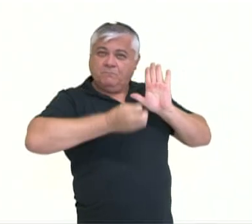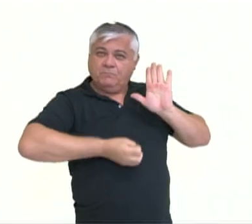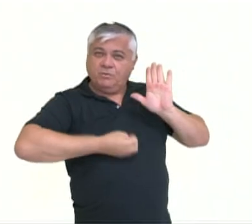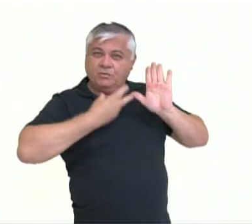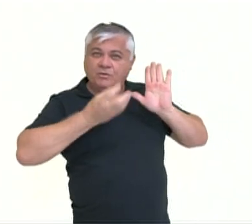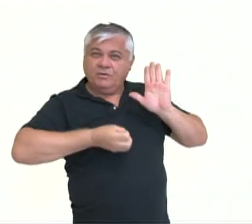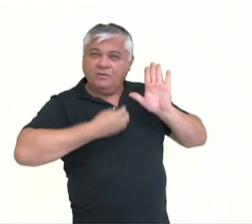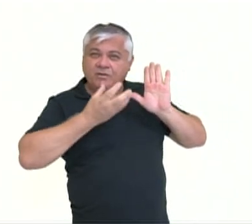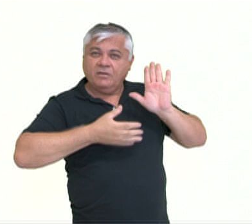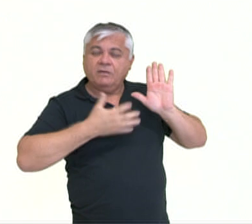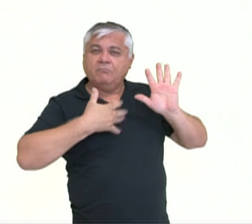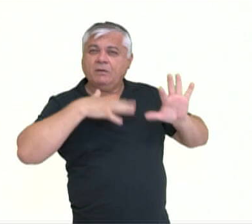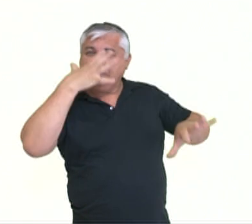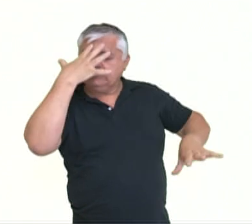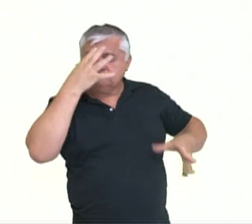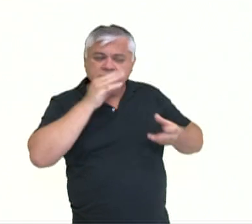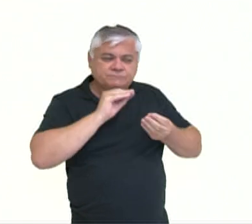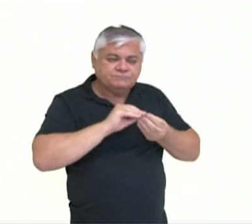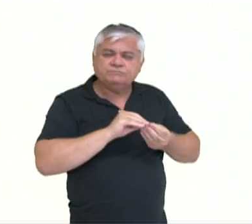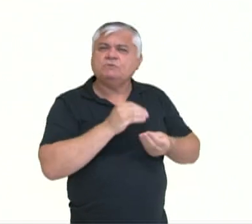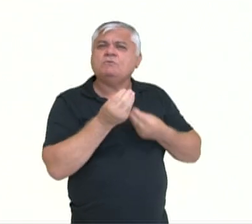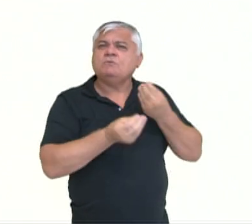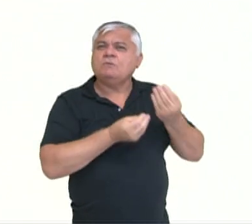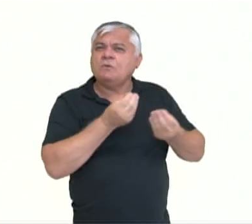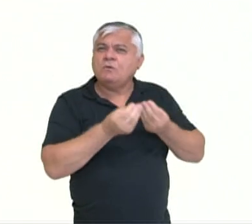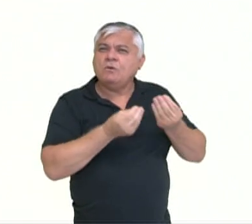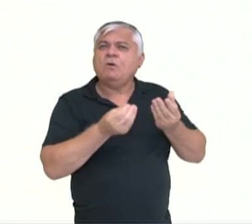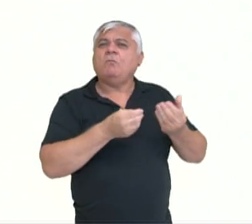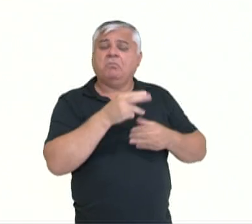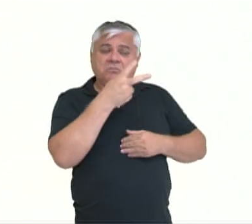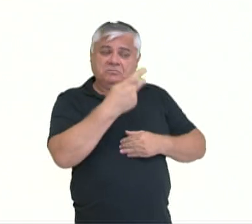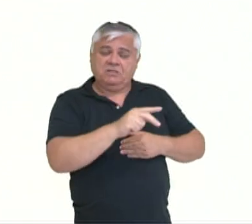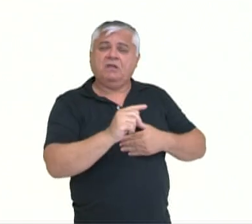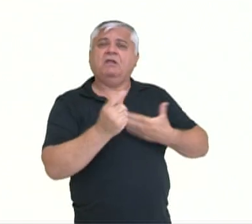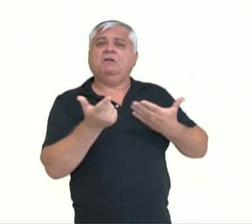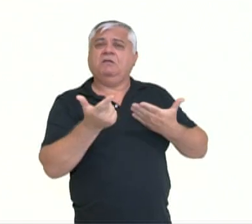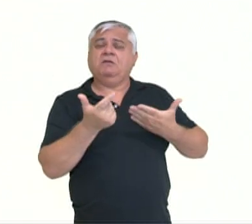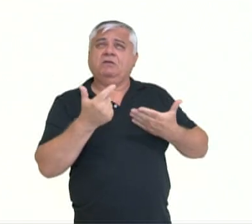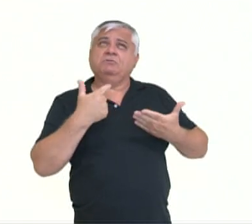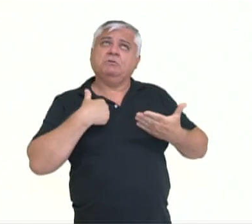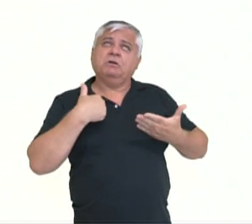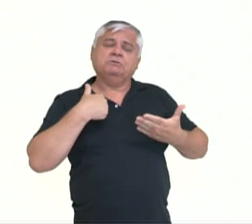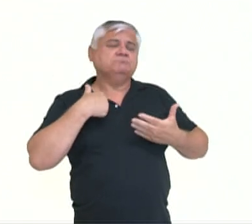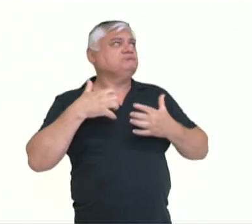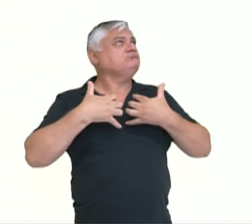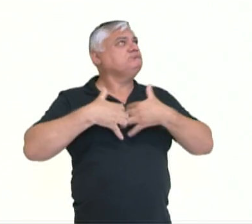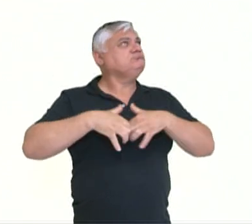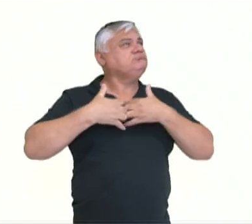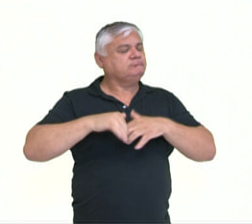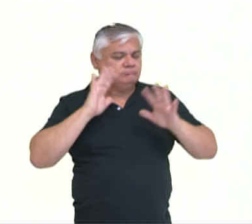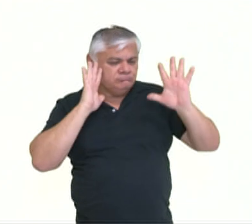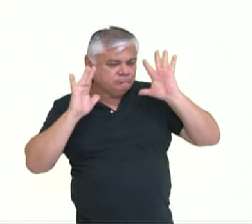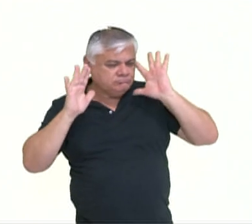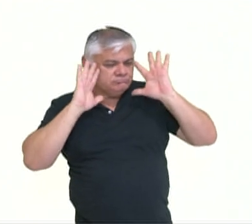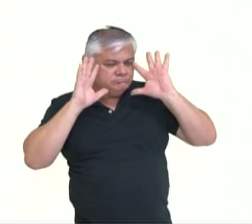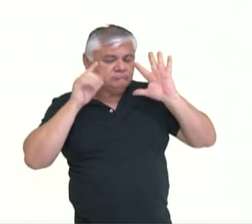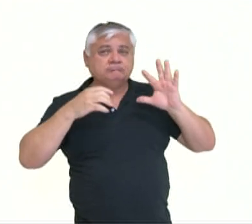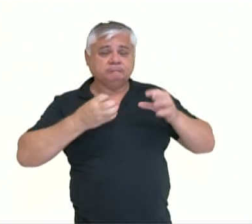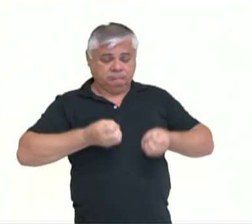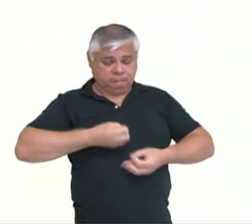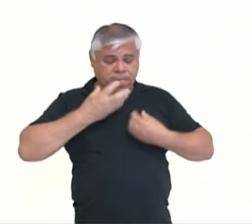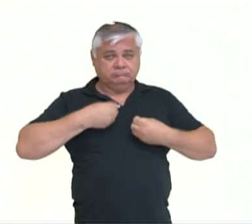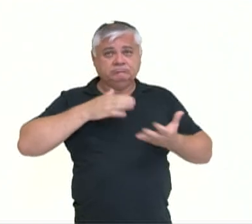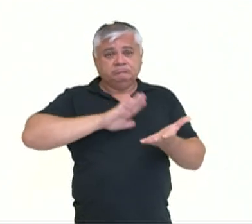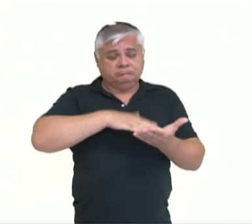a compreensão lectora del mismo, né? Fizemos a análise, a interpretação